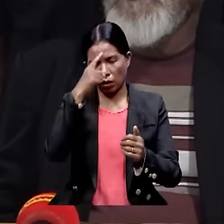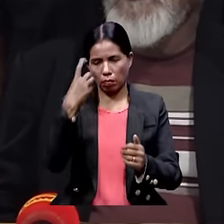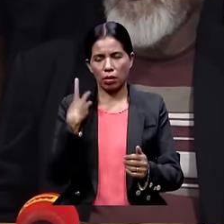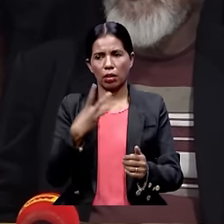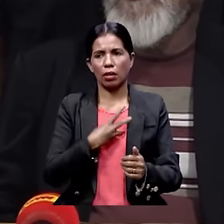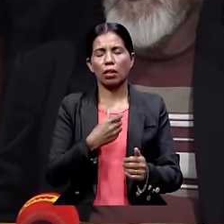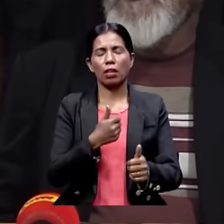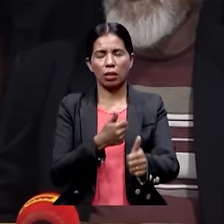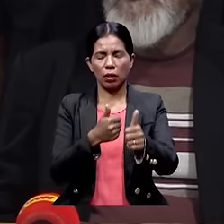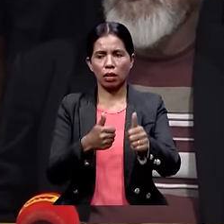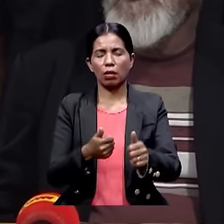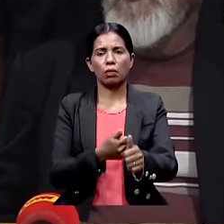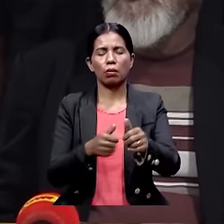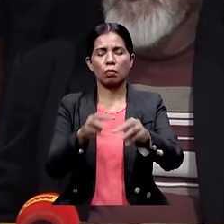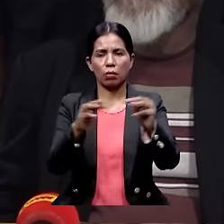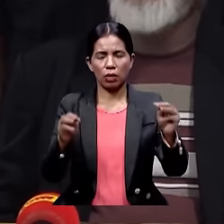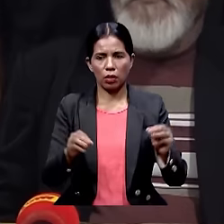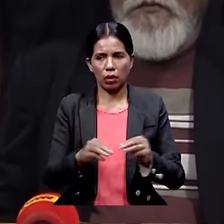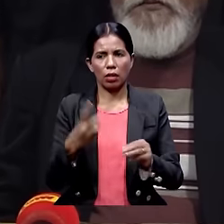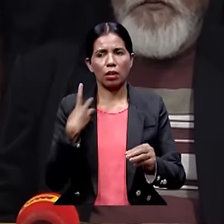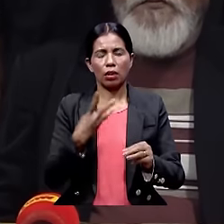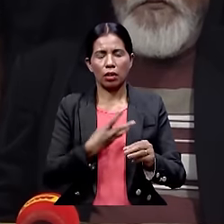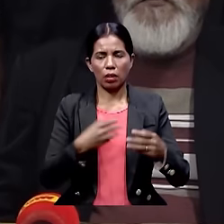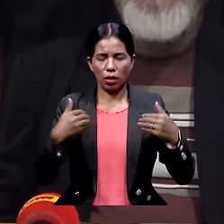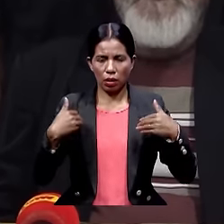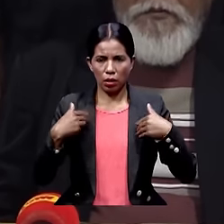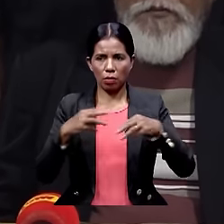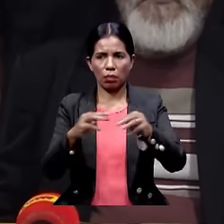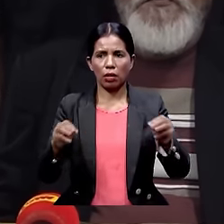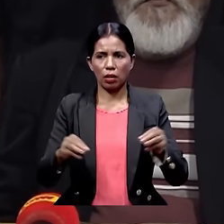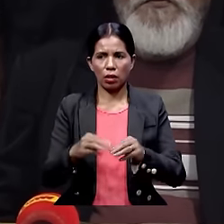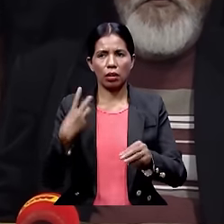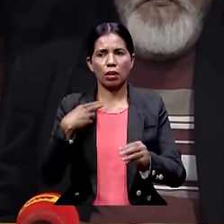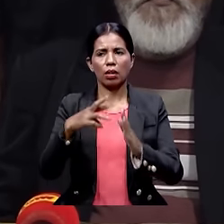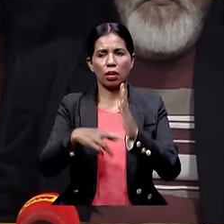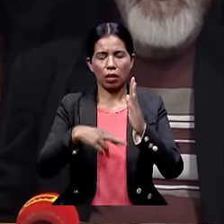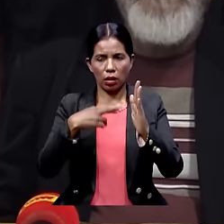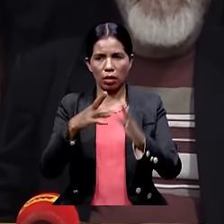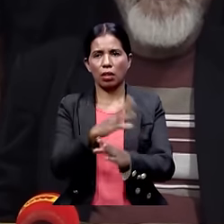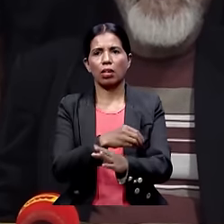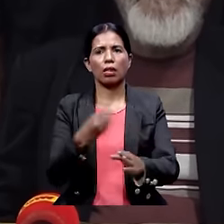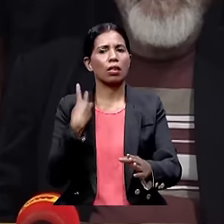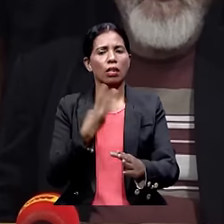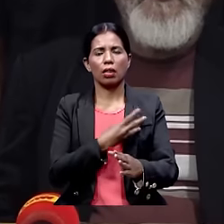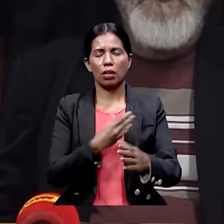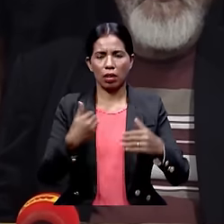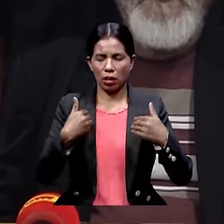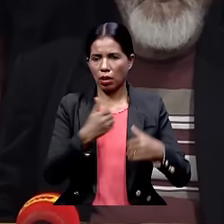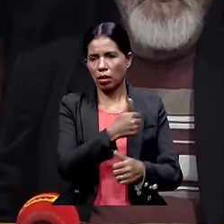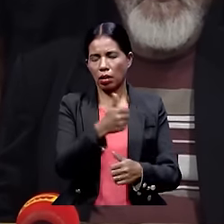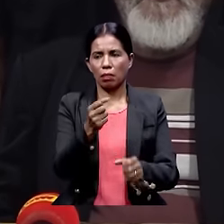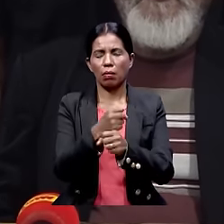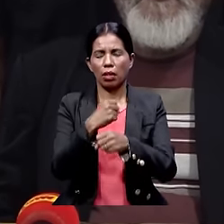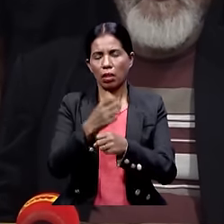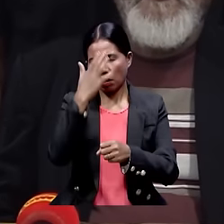kuta di munisipi, ite dira ihet ni kasa, ite dira ihet ni re di klandestina, ite dira makhalo. Mas